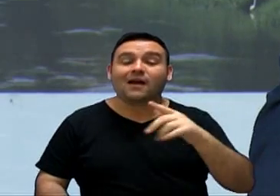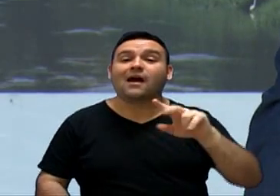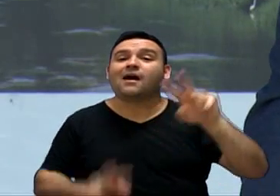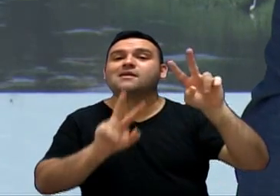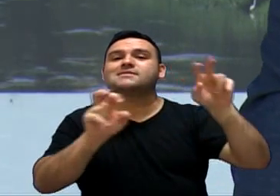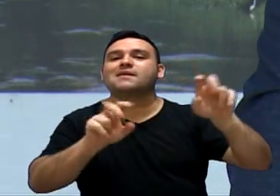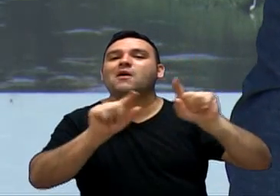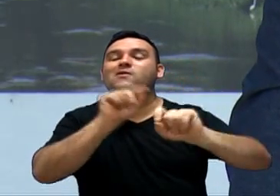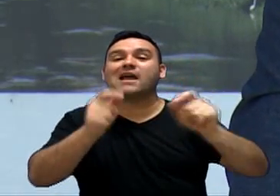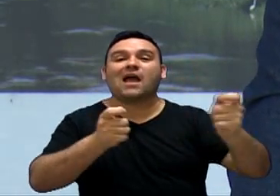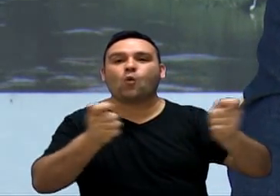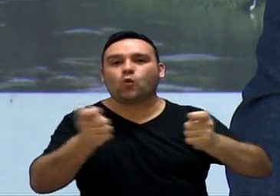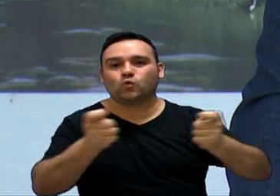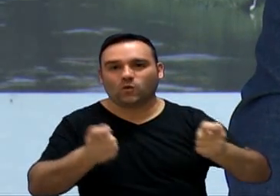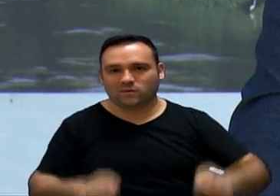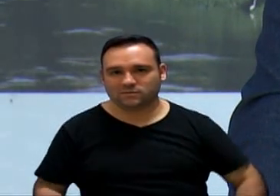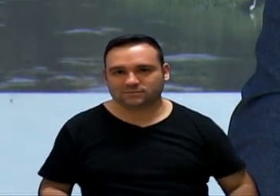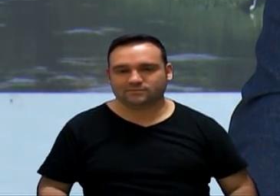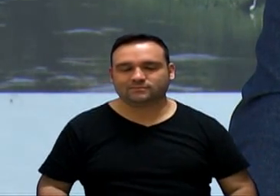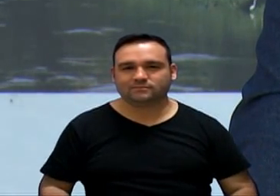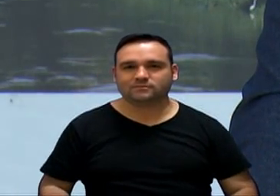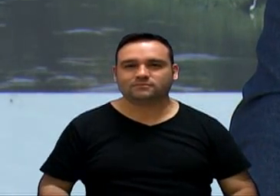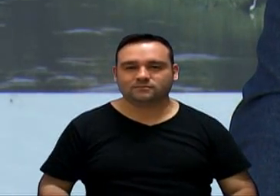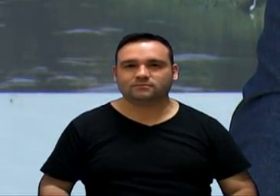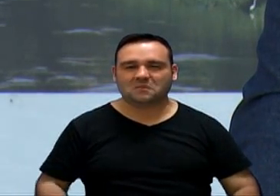é controle.